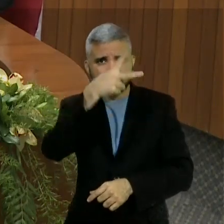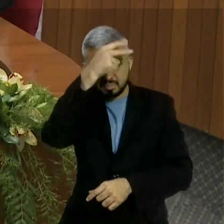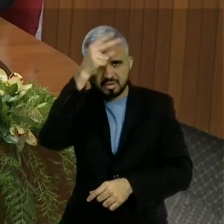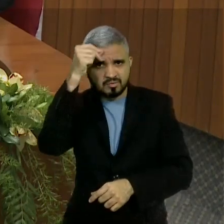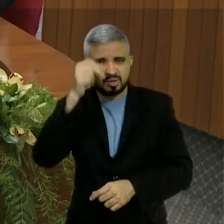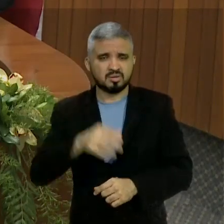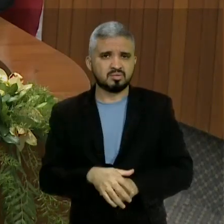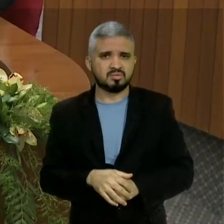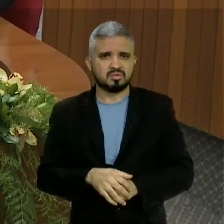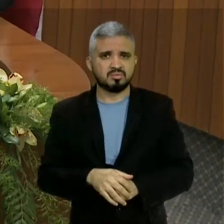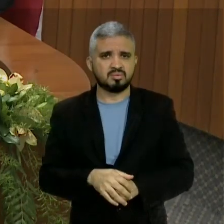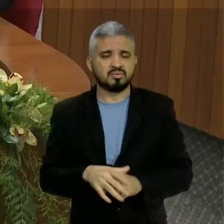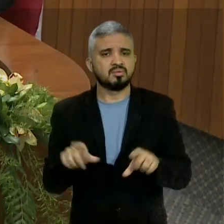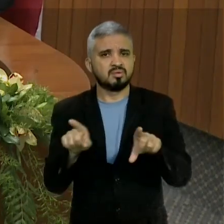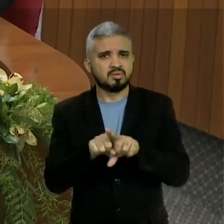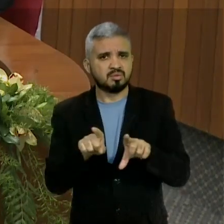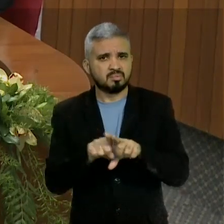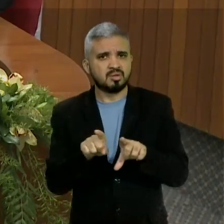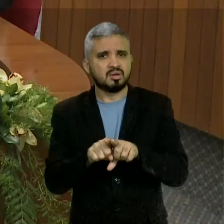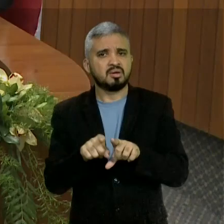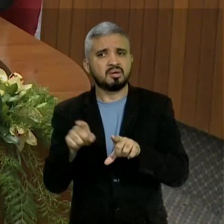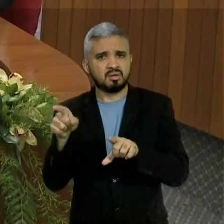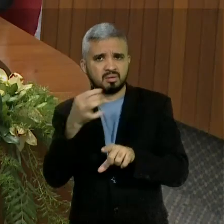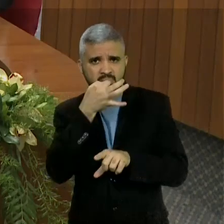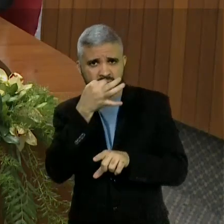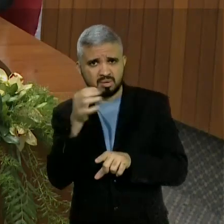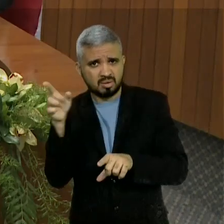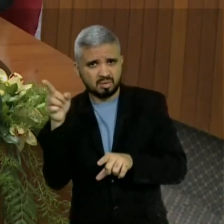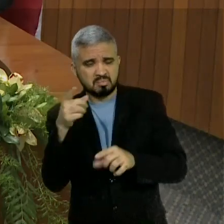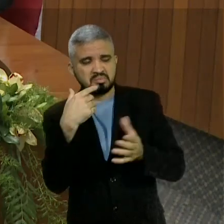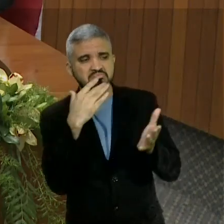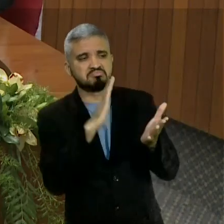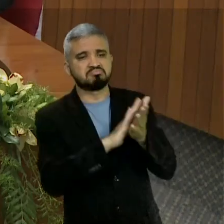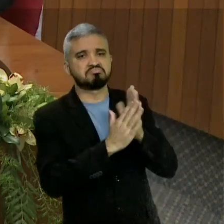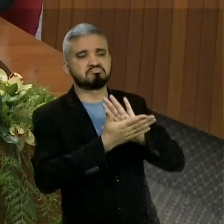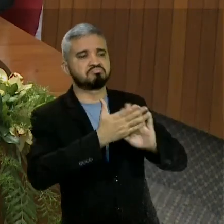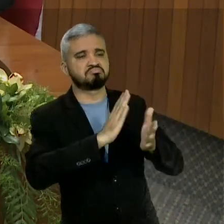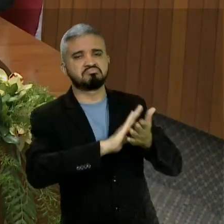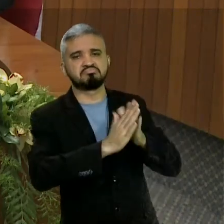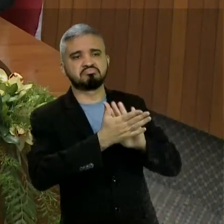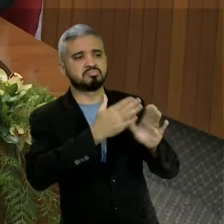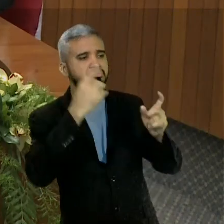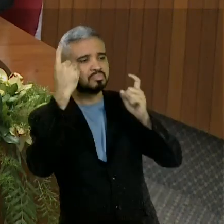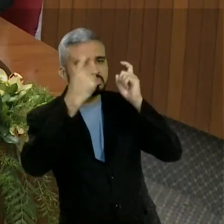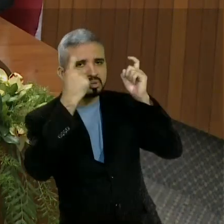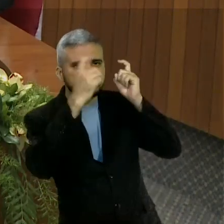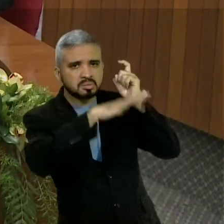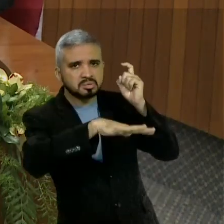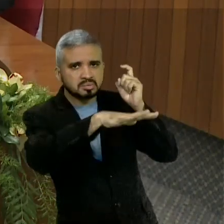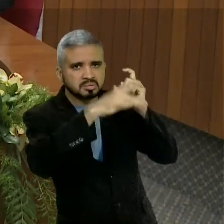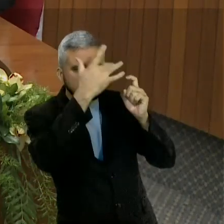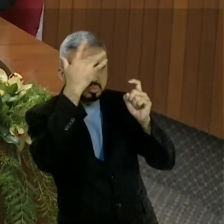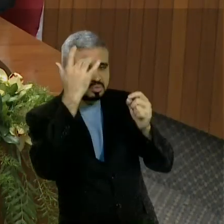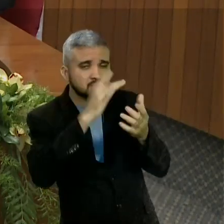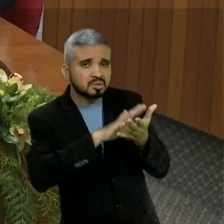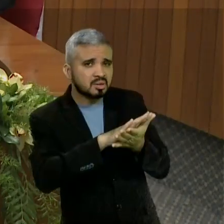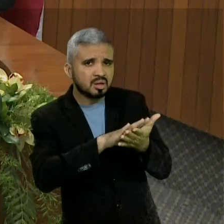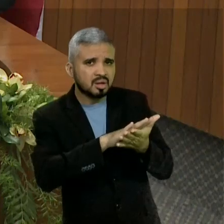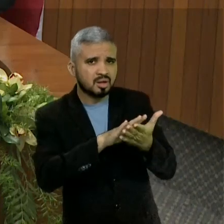pessoas porque uma tomografia hoje é um equipamento que você no mínimo consegue fazer uma